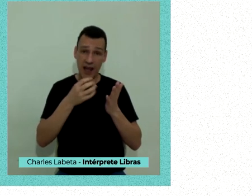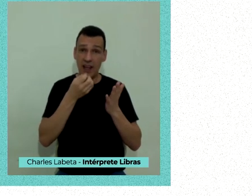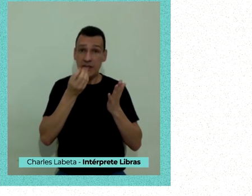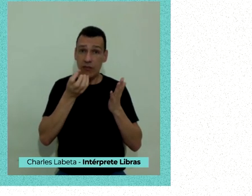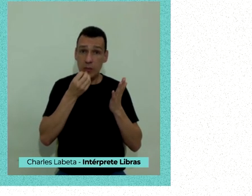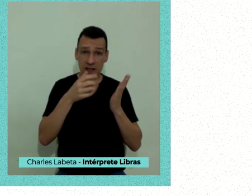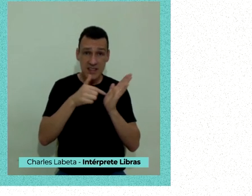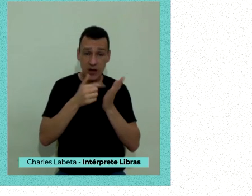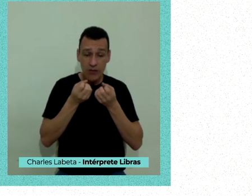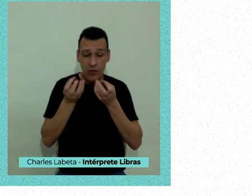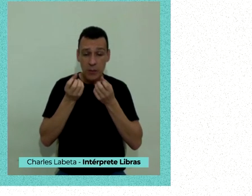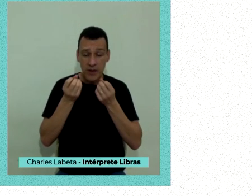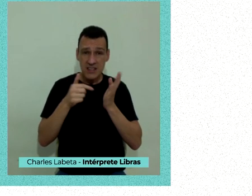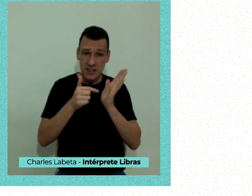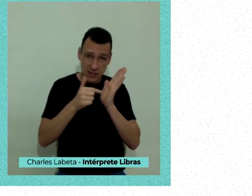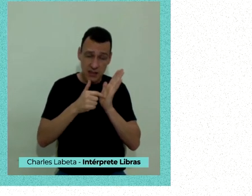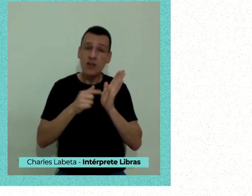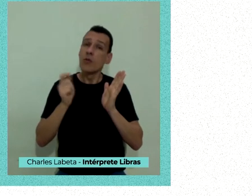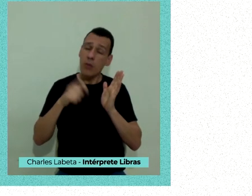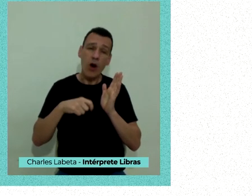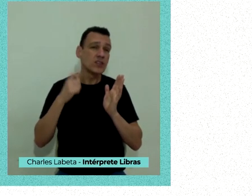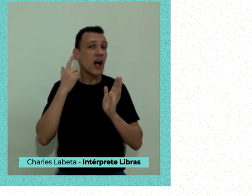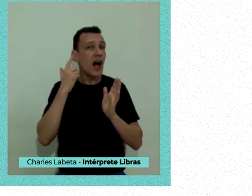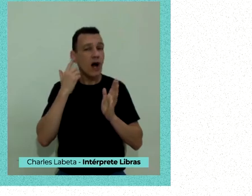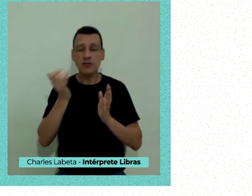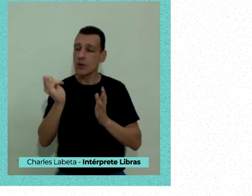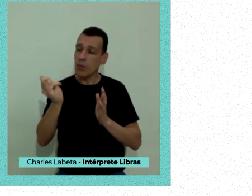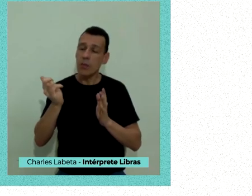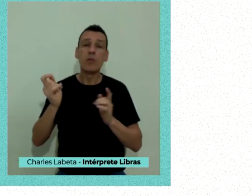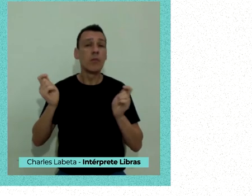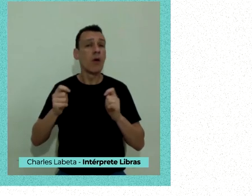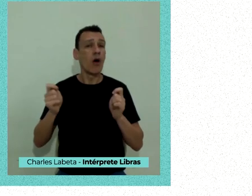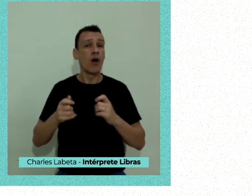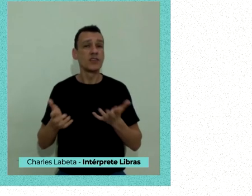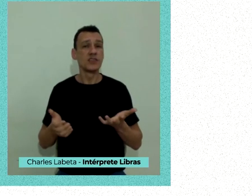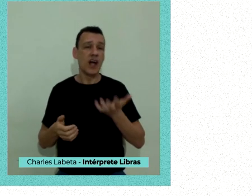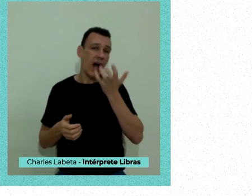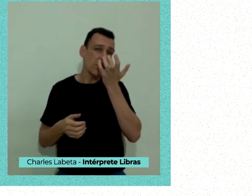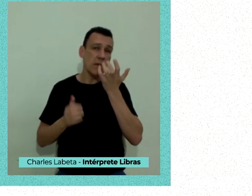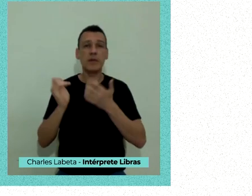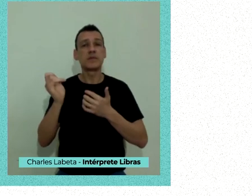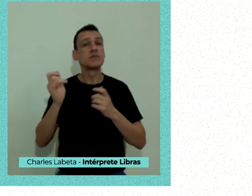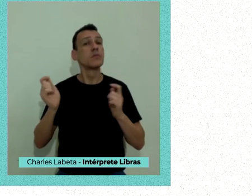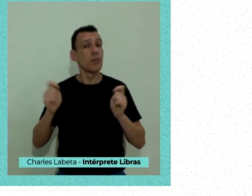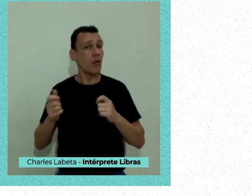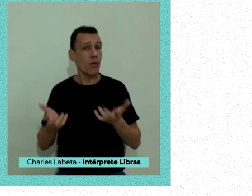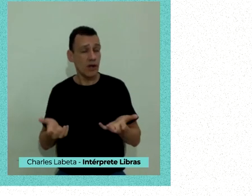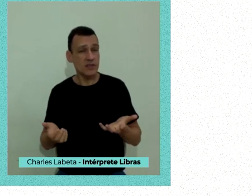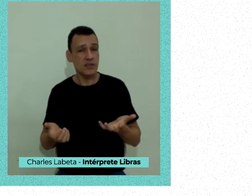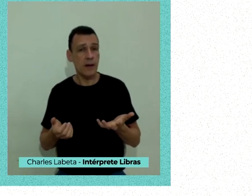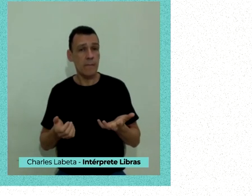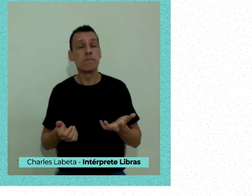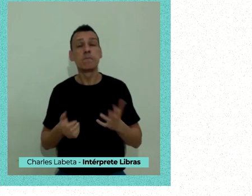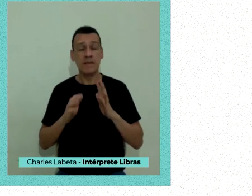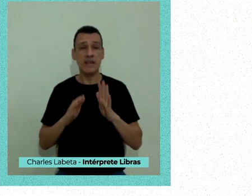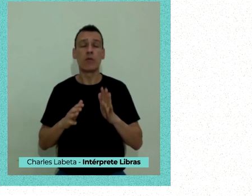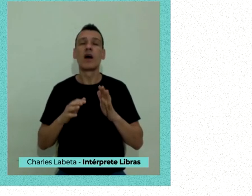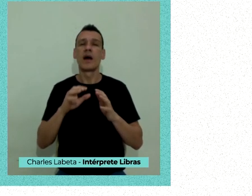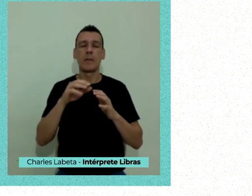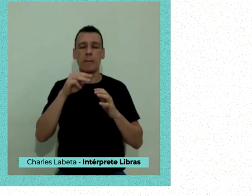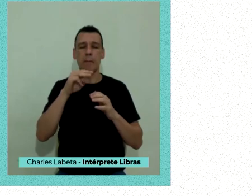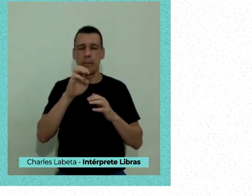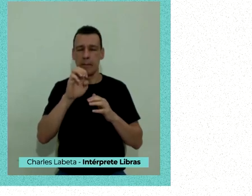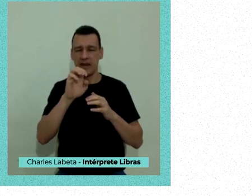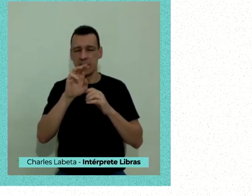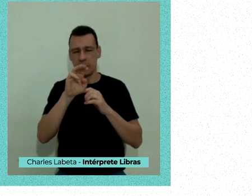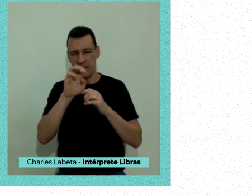qualquer criança através do áudio. Nesse sentido, a tecnologia, a mídia digital, ela dá essa flexibilidade,